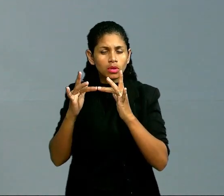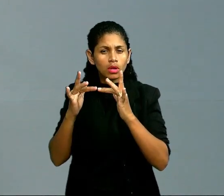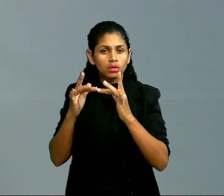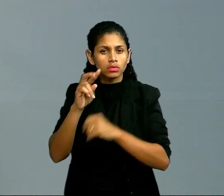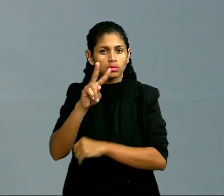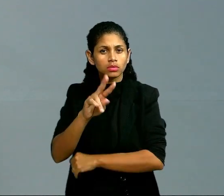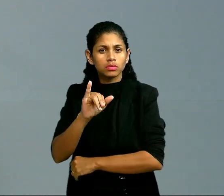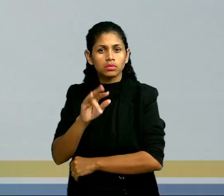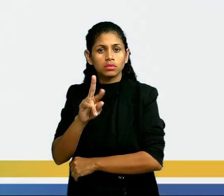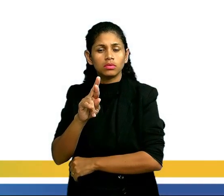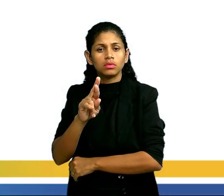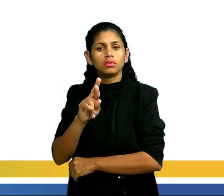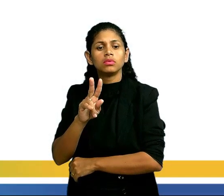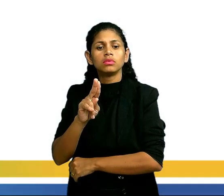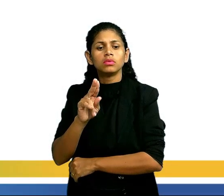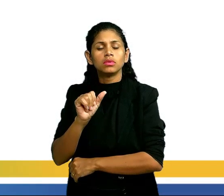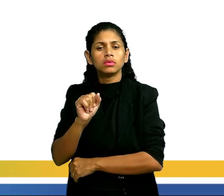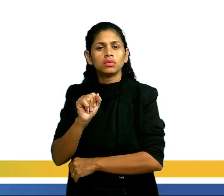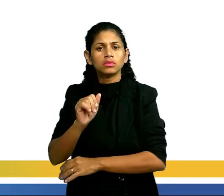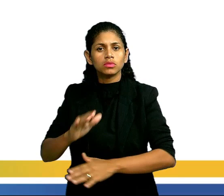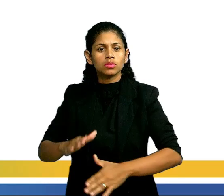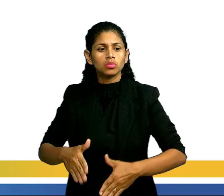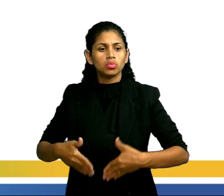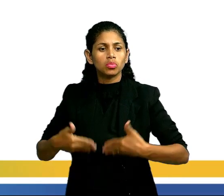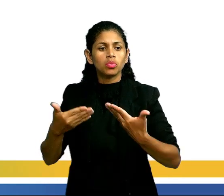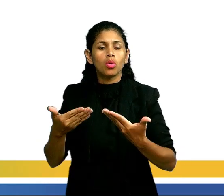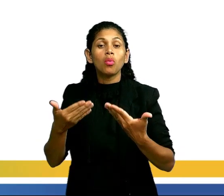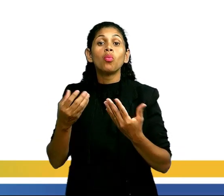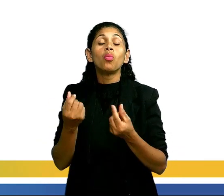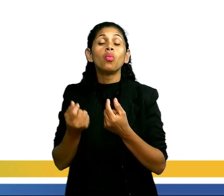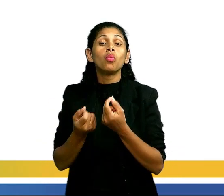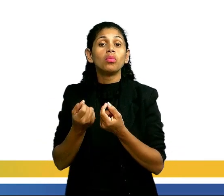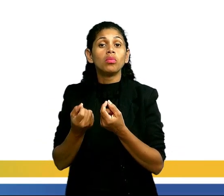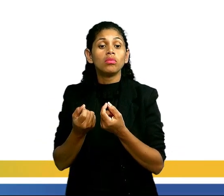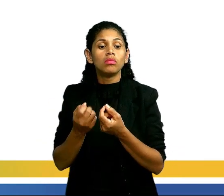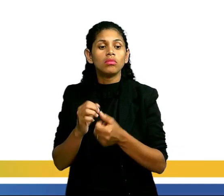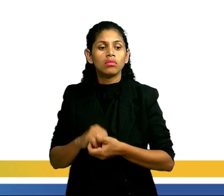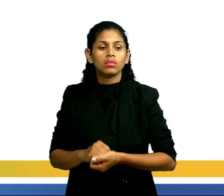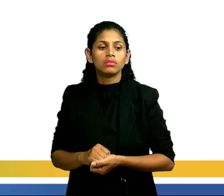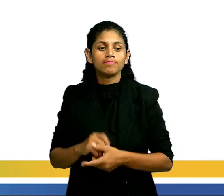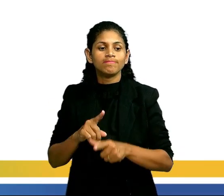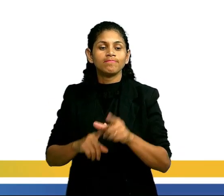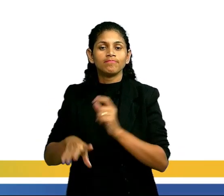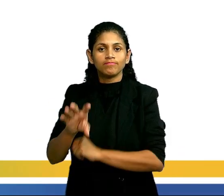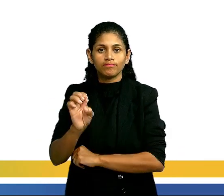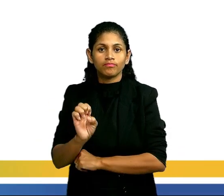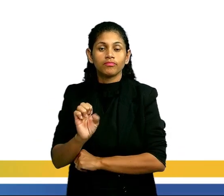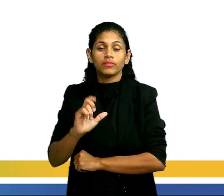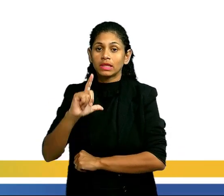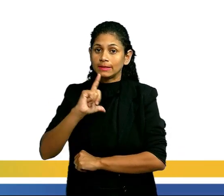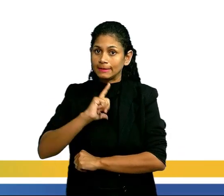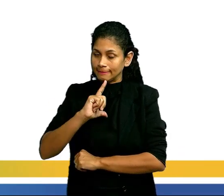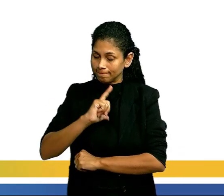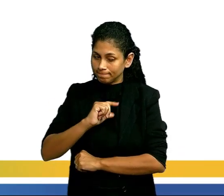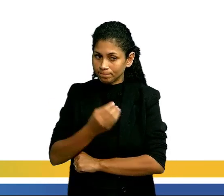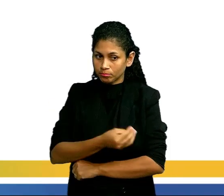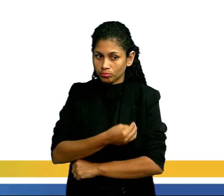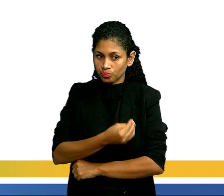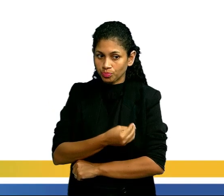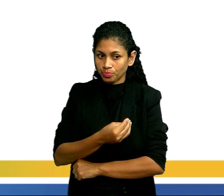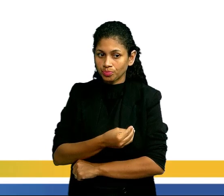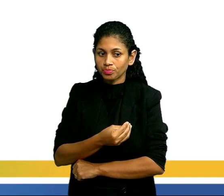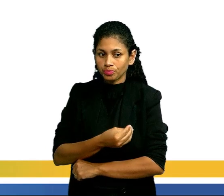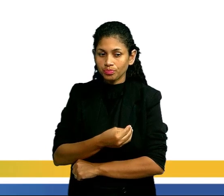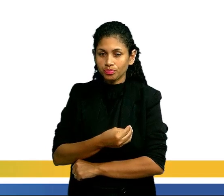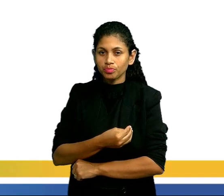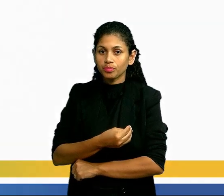Vai ativar o que nelas? Alternativa E, né, pessoal? Vai ter a presença de células de memória